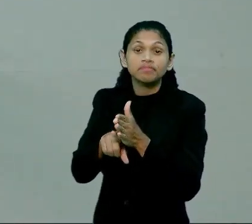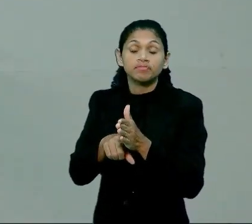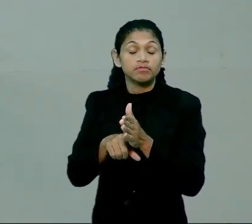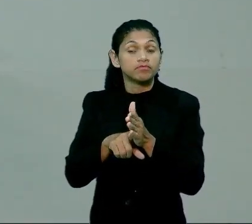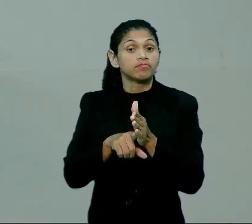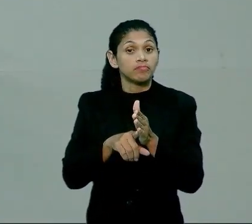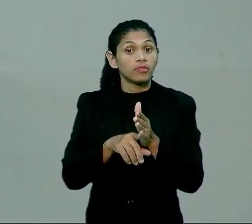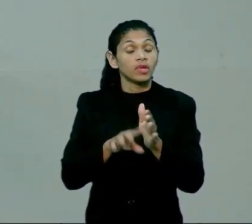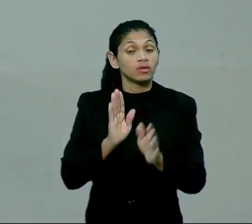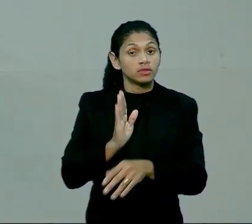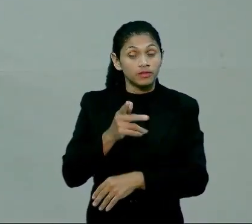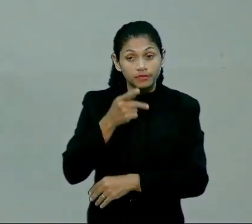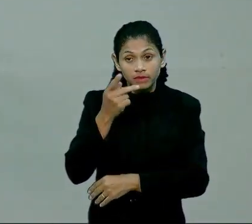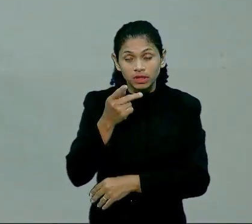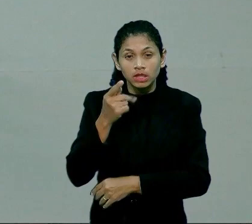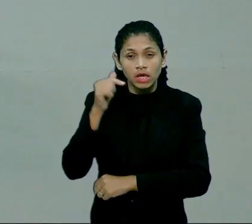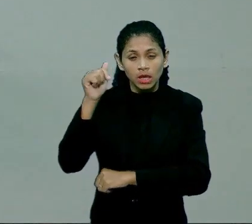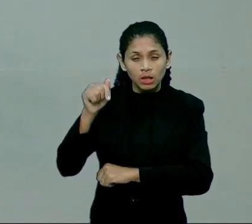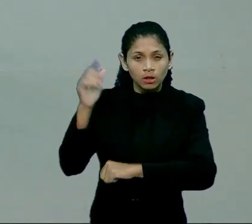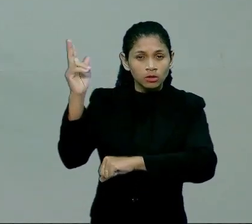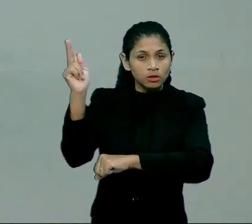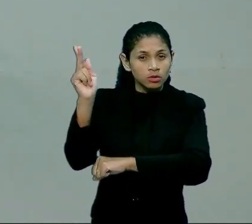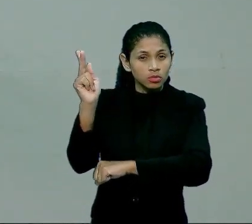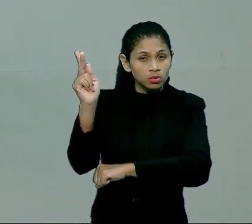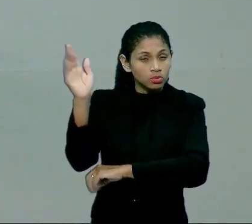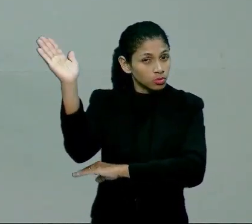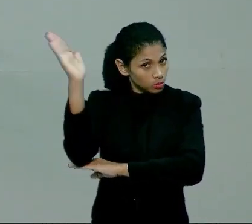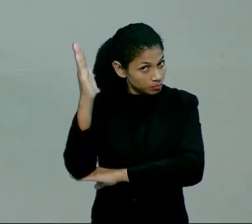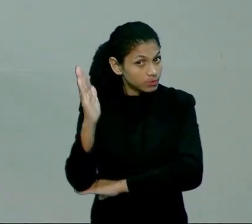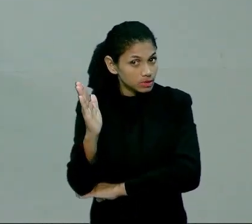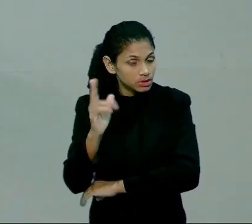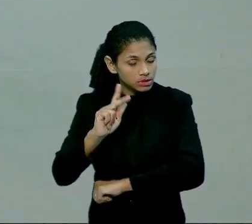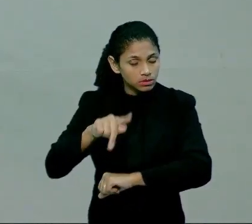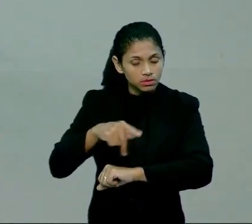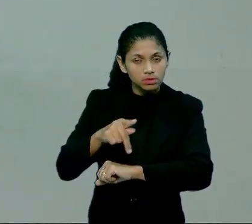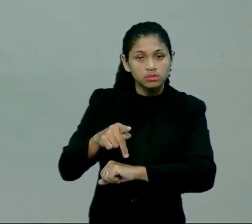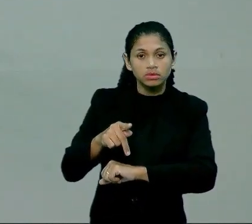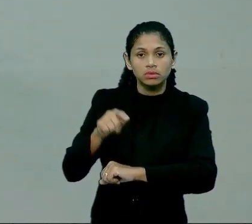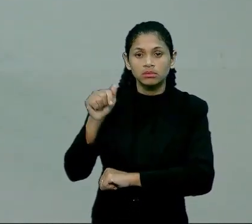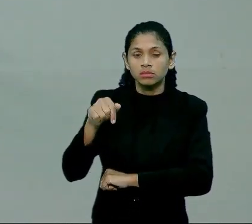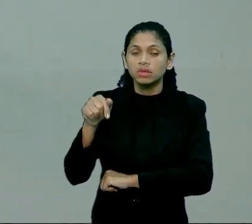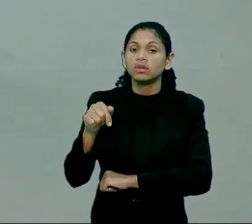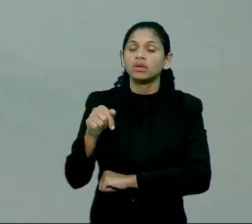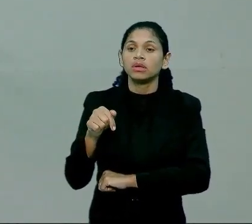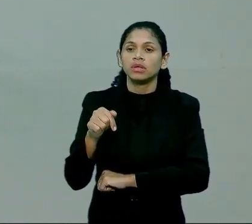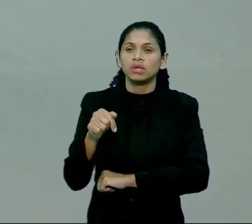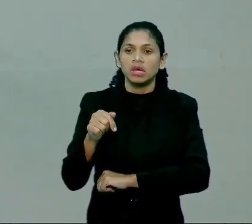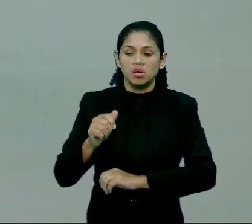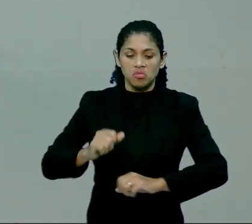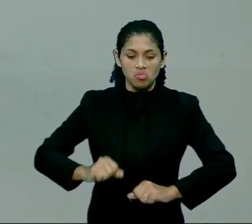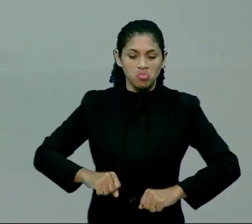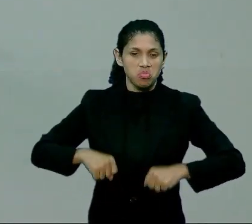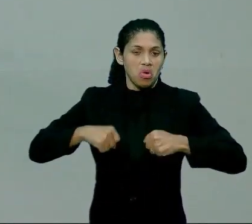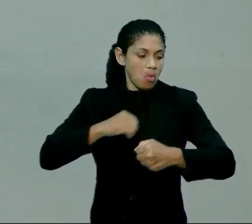porque aqui se exporta a beleza como se fosse um país estereotipado pelo seu físico, pela